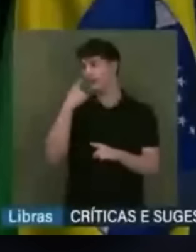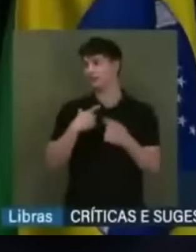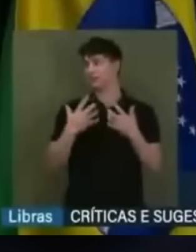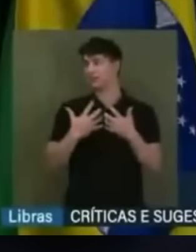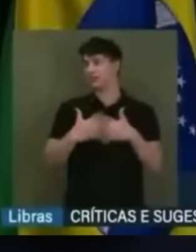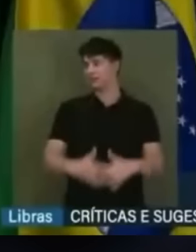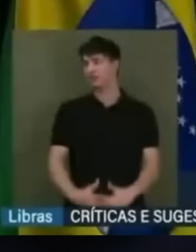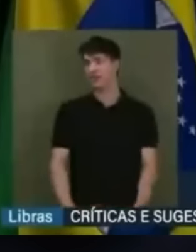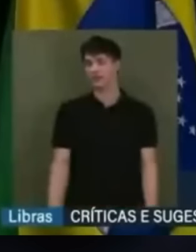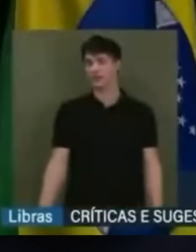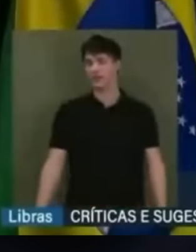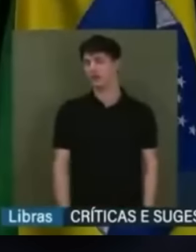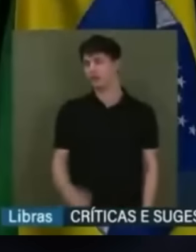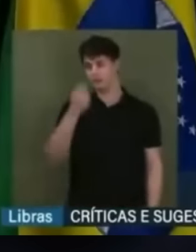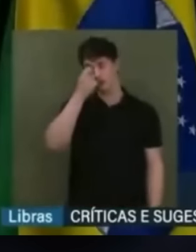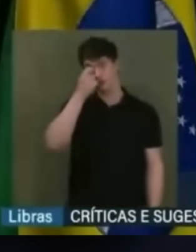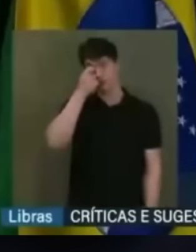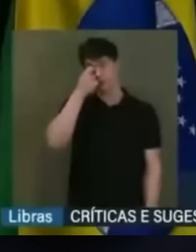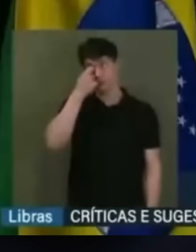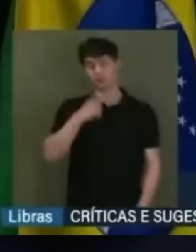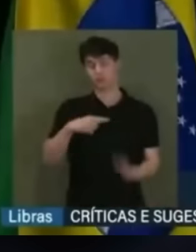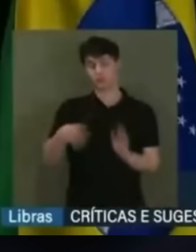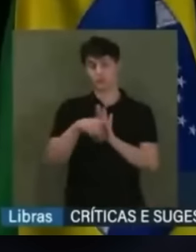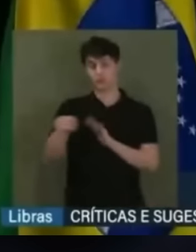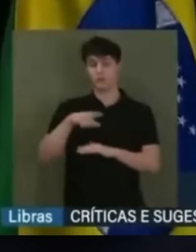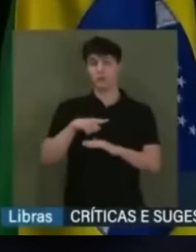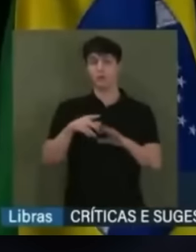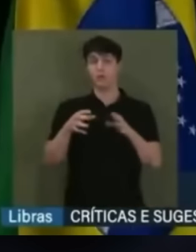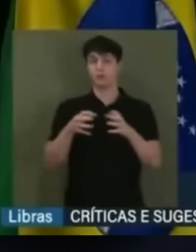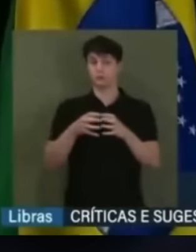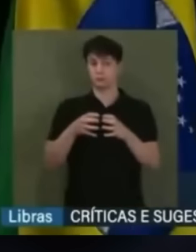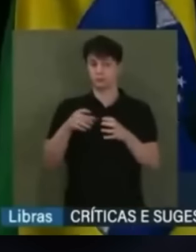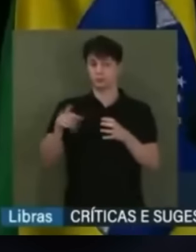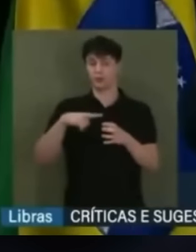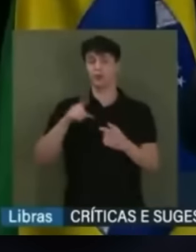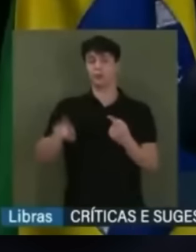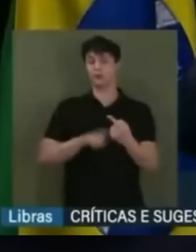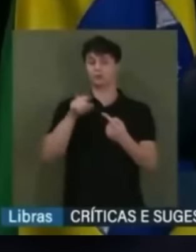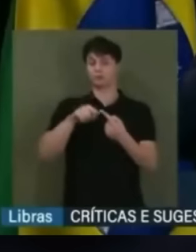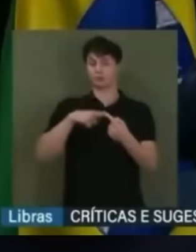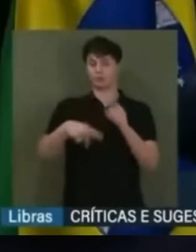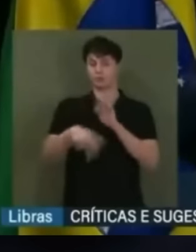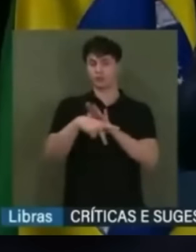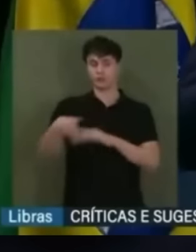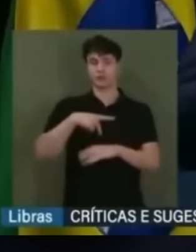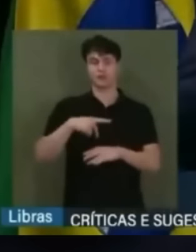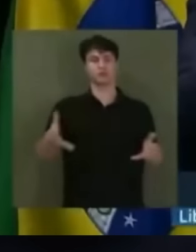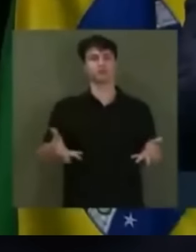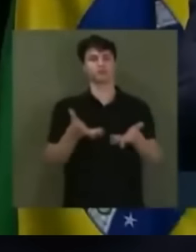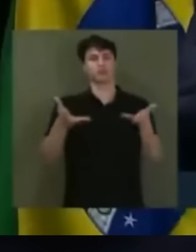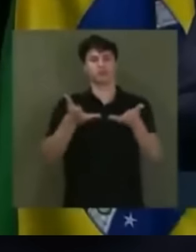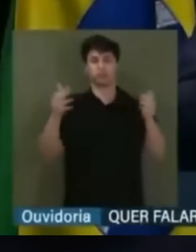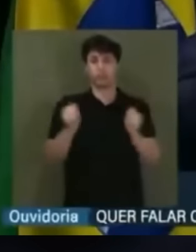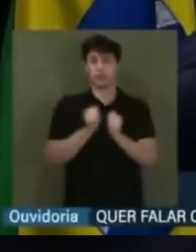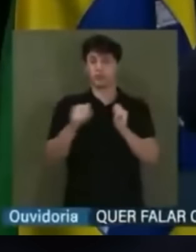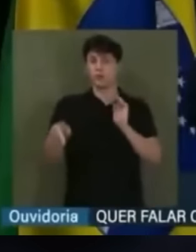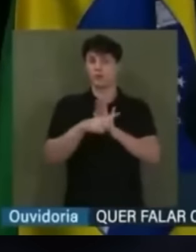Permita, deputado Gustavo Geyer, me permita citá-lo pelo nome. Eu acho que talvez motivado pelo seu entusiasmo e pela